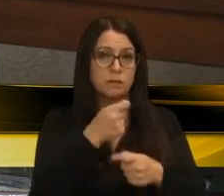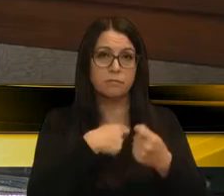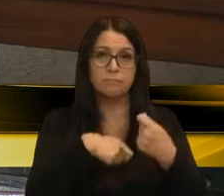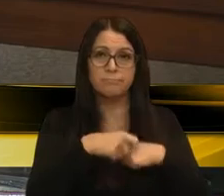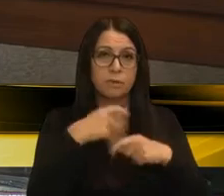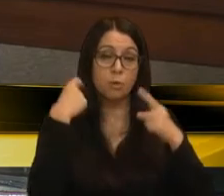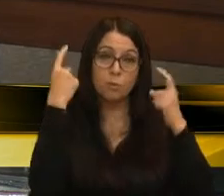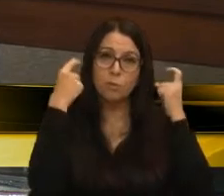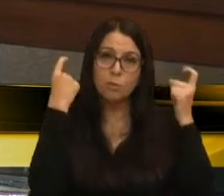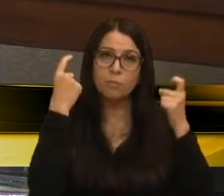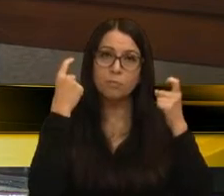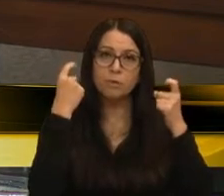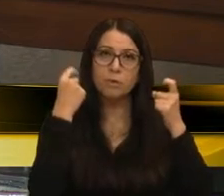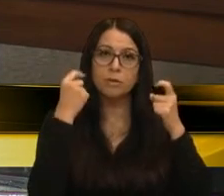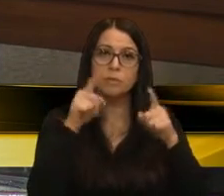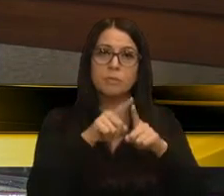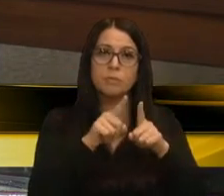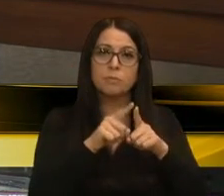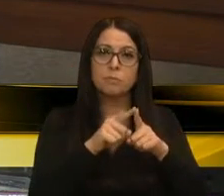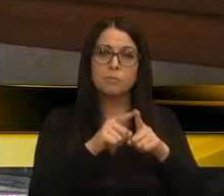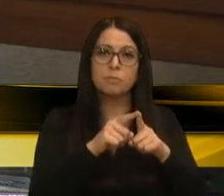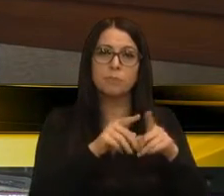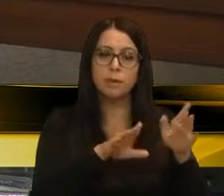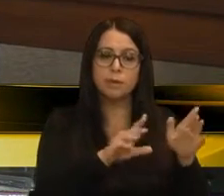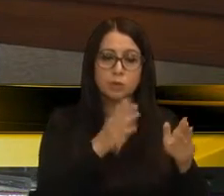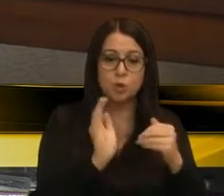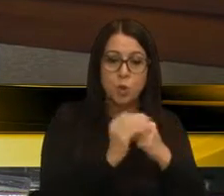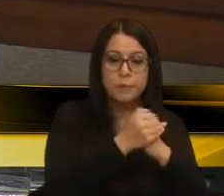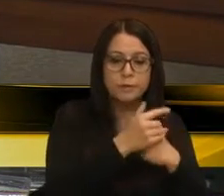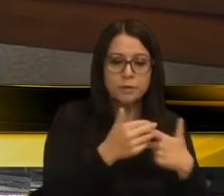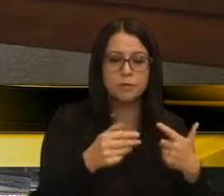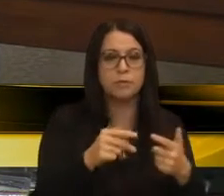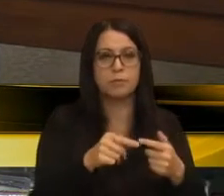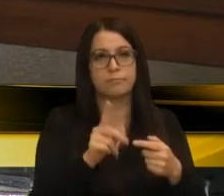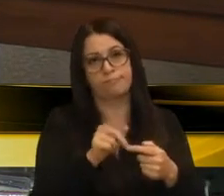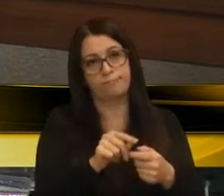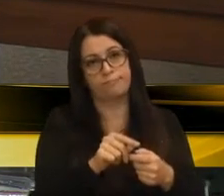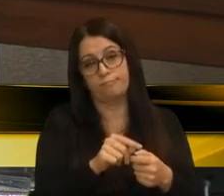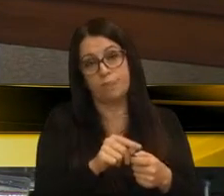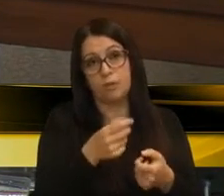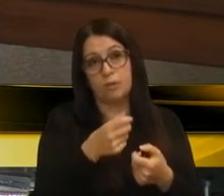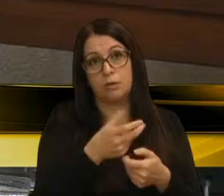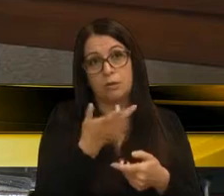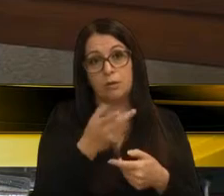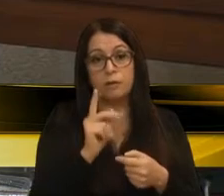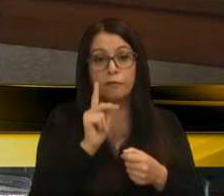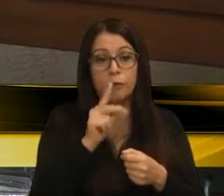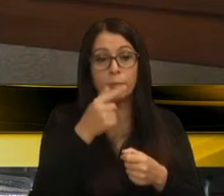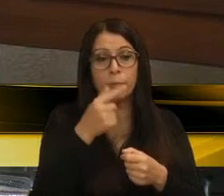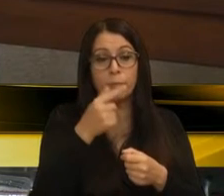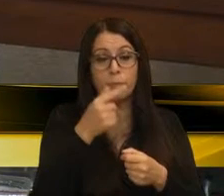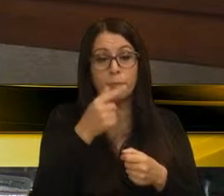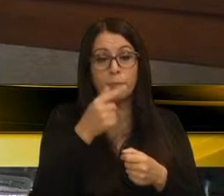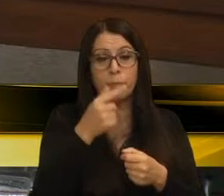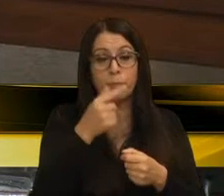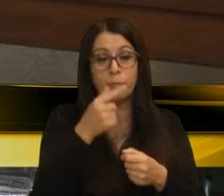se preocupou muito com a versão para abafar os fatos. Isso é inegável. Cria uma versão, deu